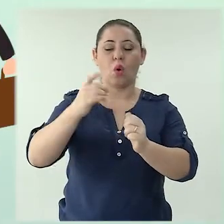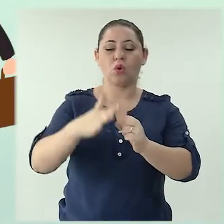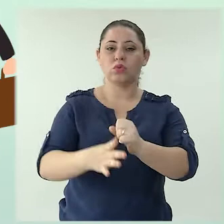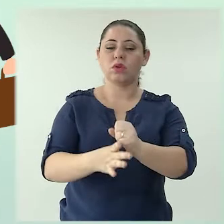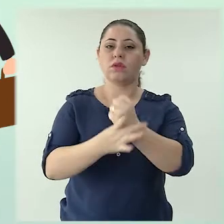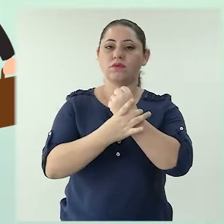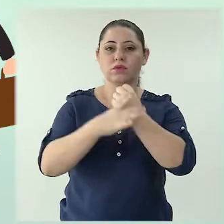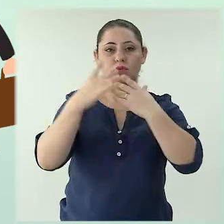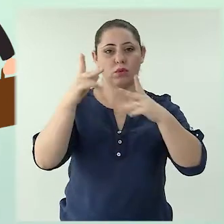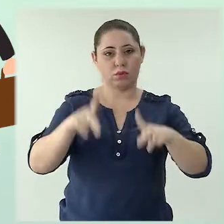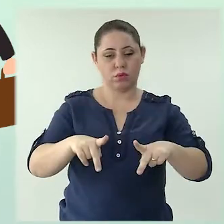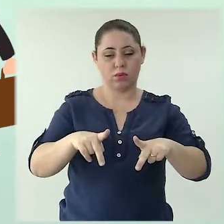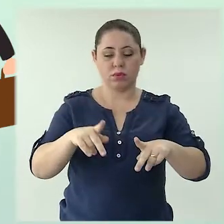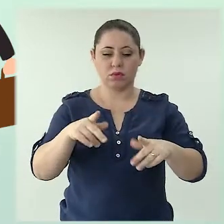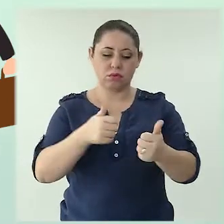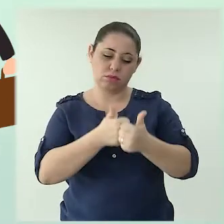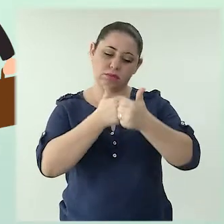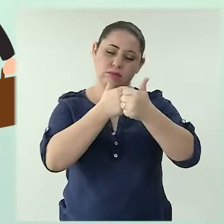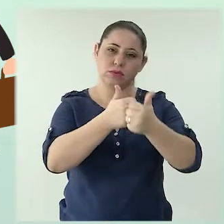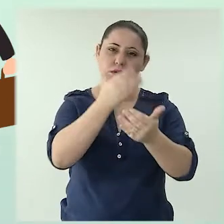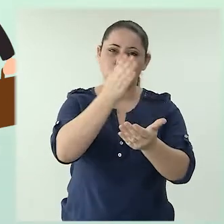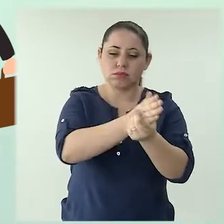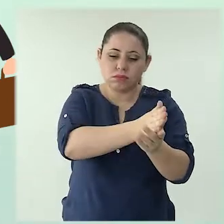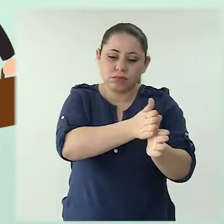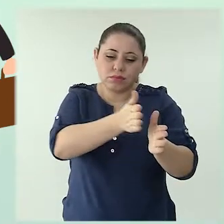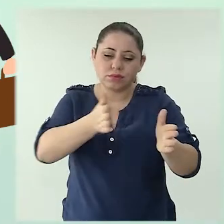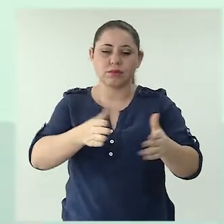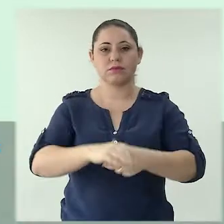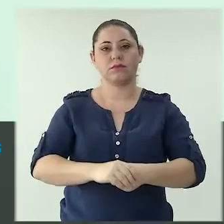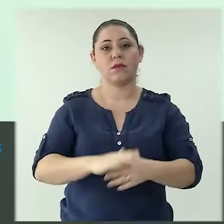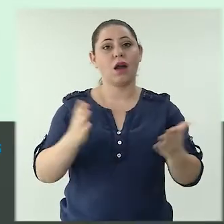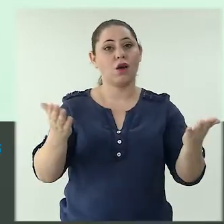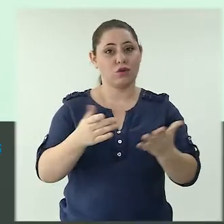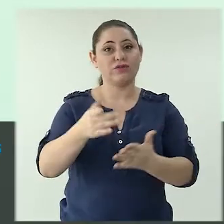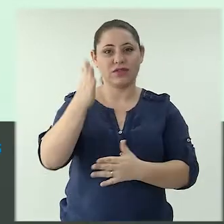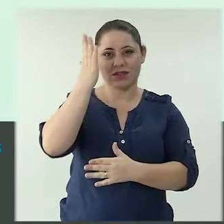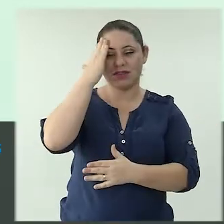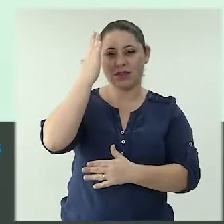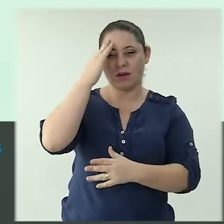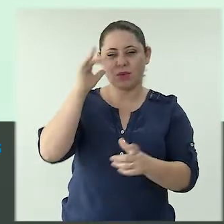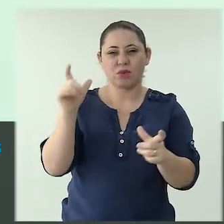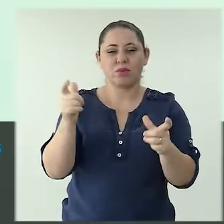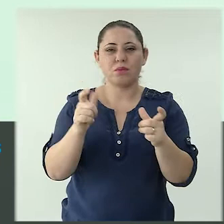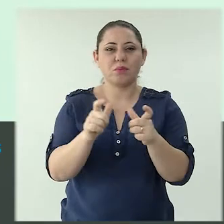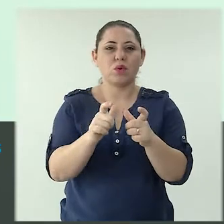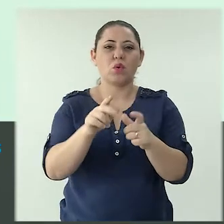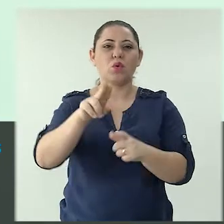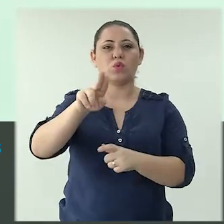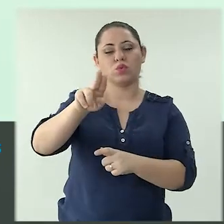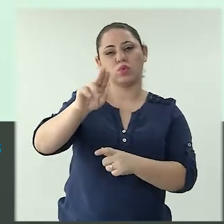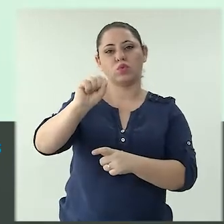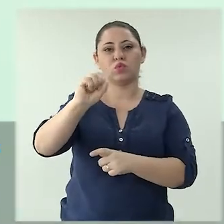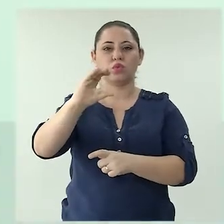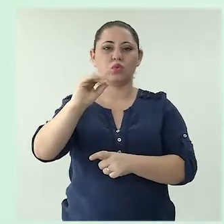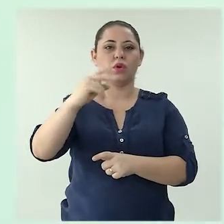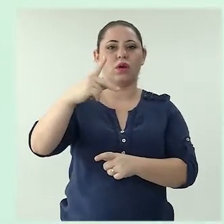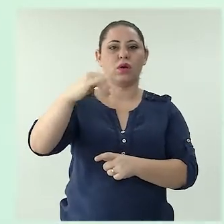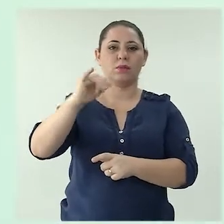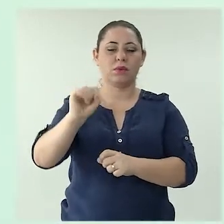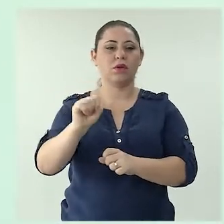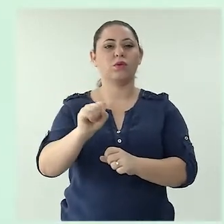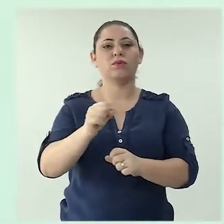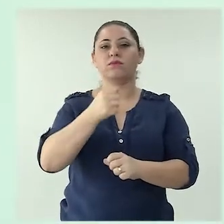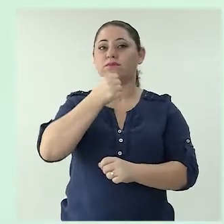ou defensor público, acompanhando todo o procedimento. Agora que você já sabe um pouquinho sobre o uso capião,